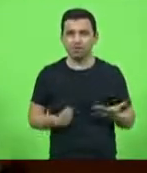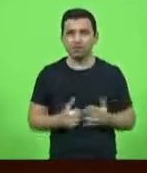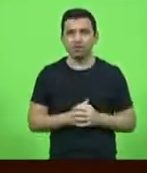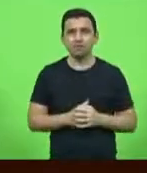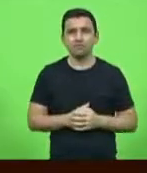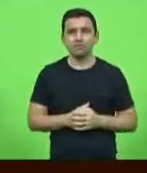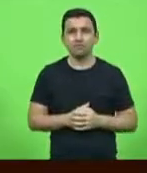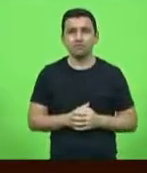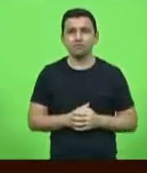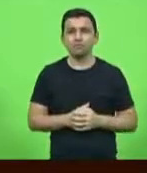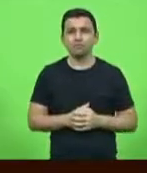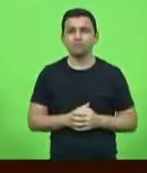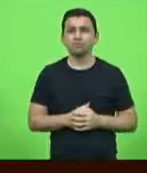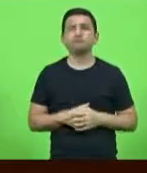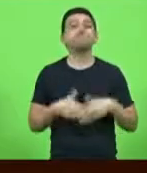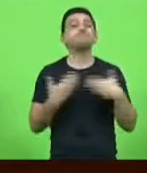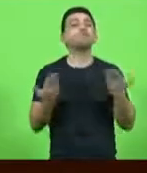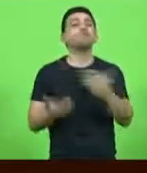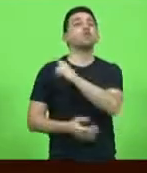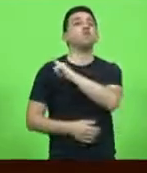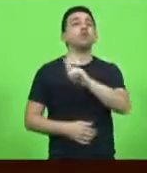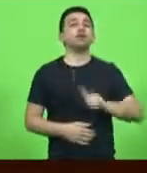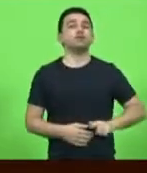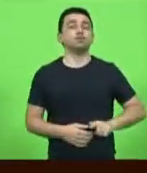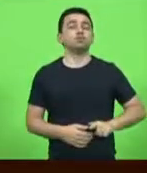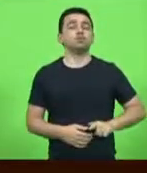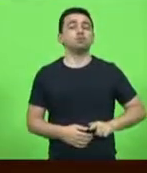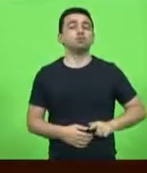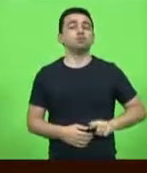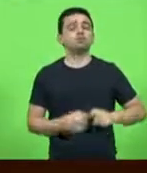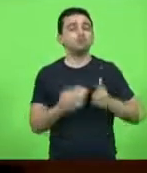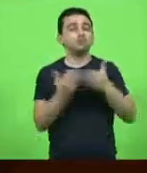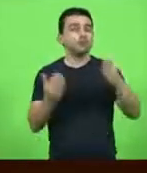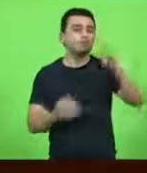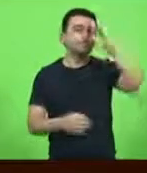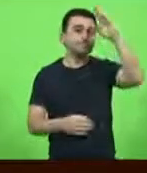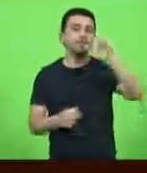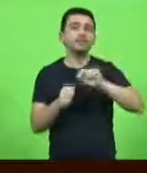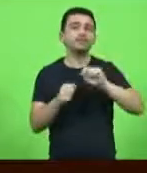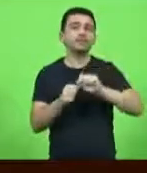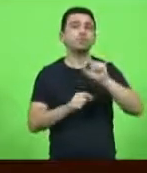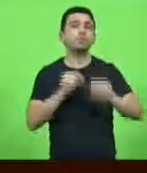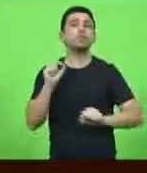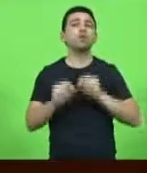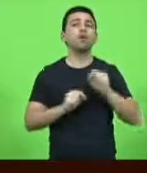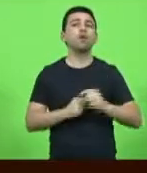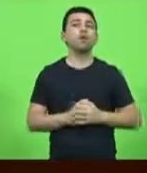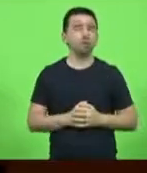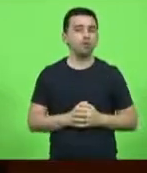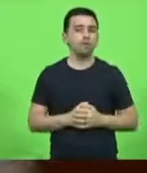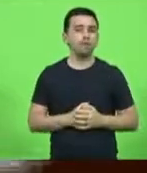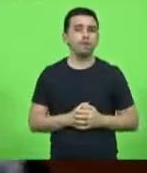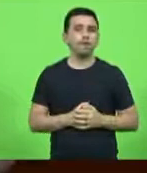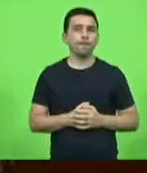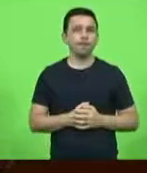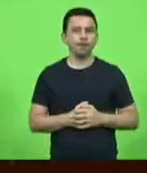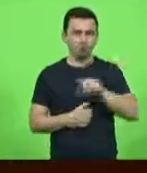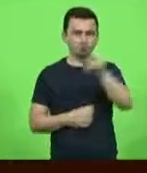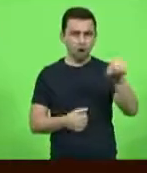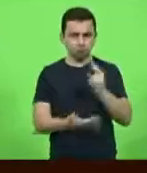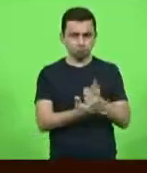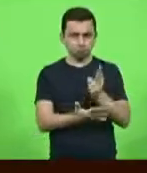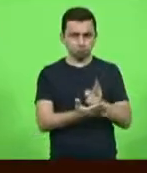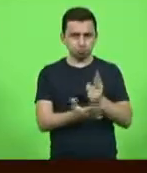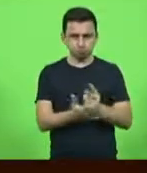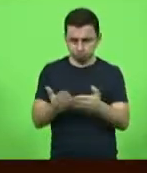É isso aí Governador Carlos Moisés O que que você vai fazer e vai manter